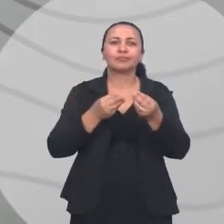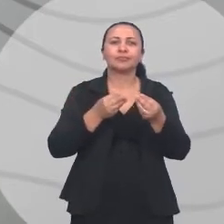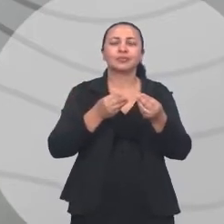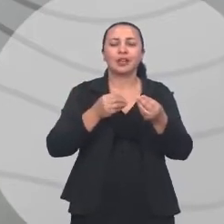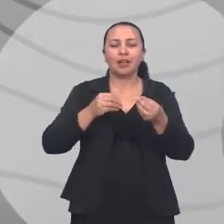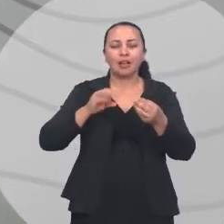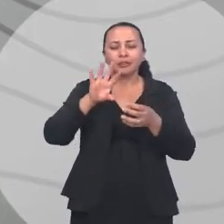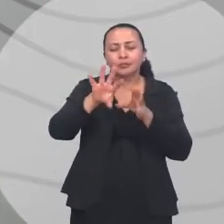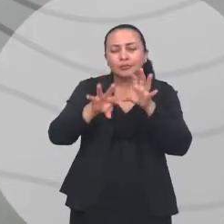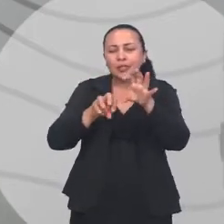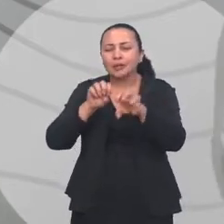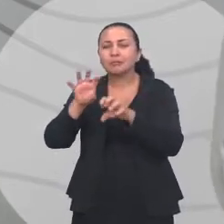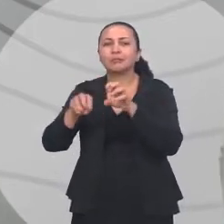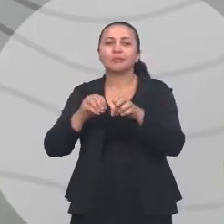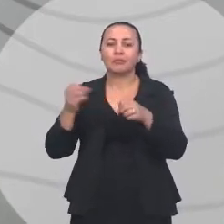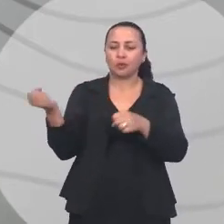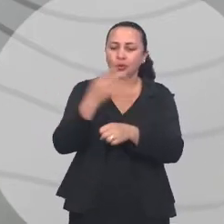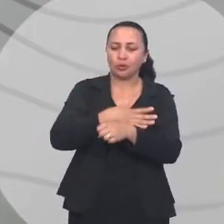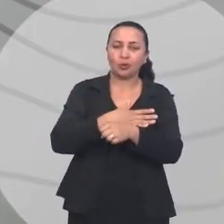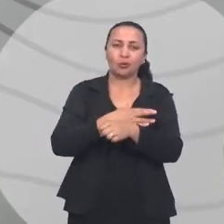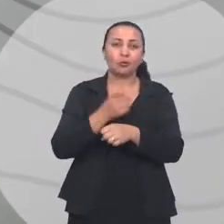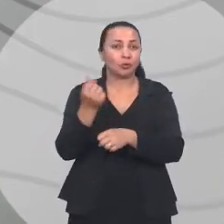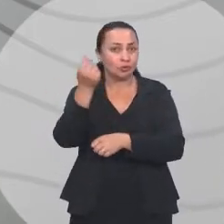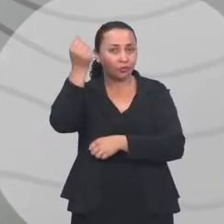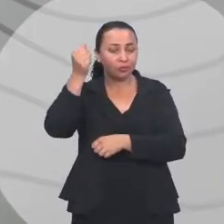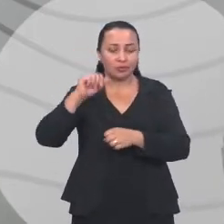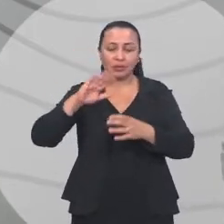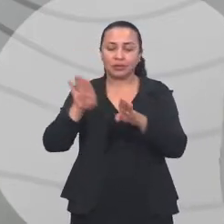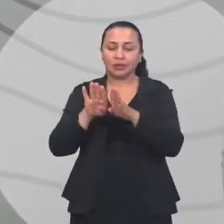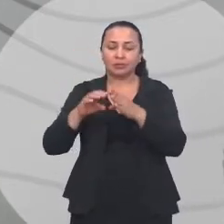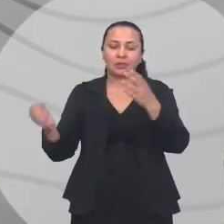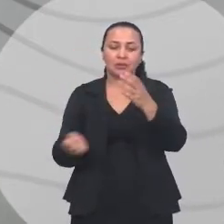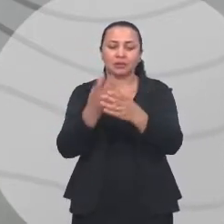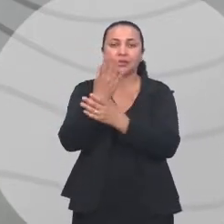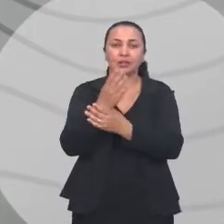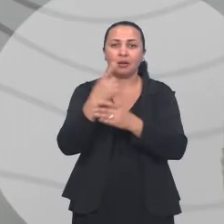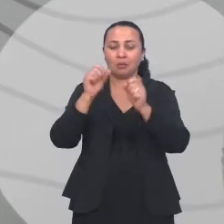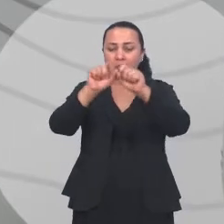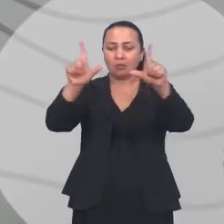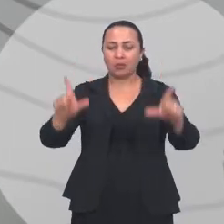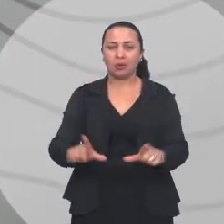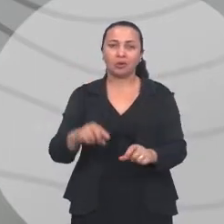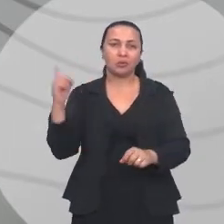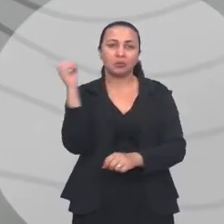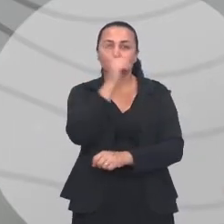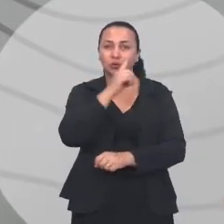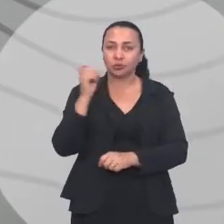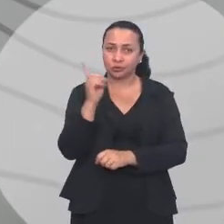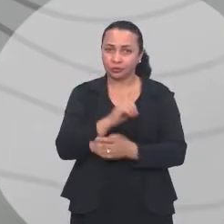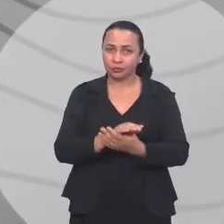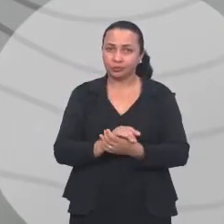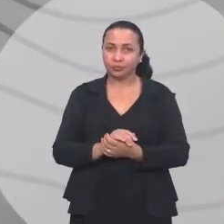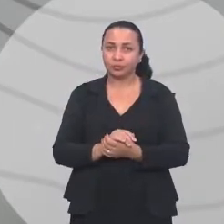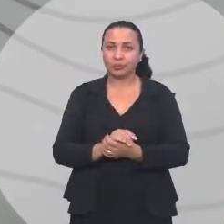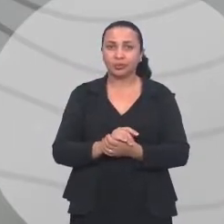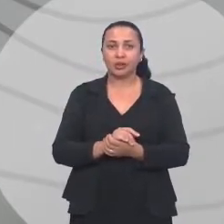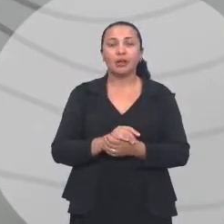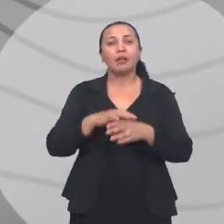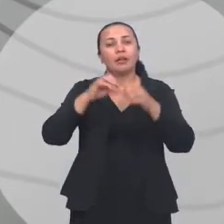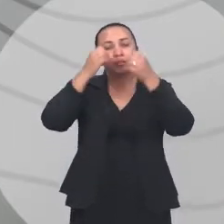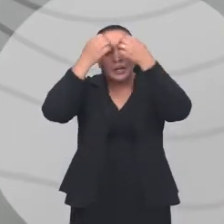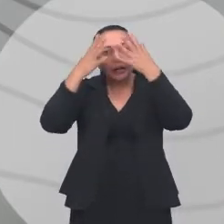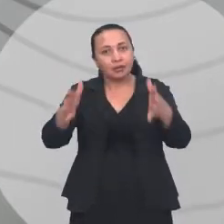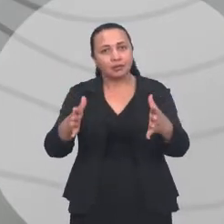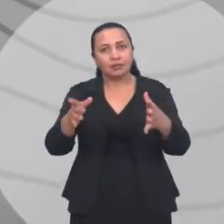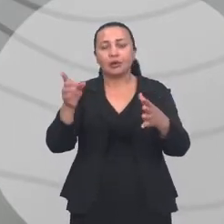fazer um levantamento do perfil dos nossos estudantes e criarmos um programa emergencial quero deixar isso muito claro a wesley